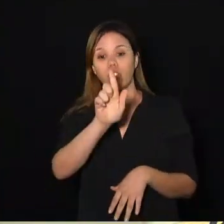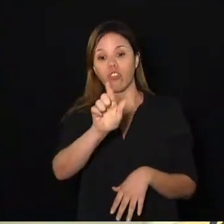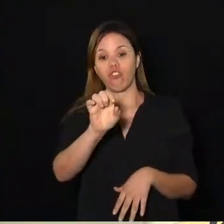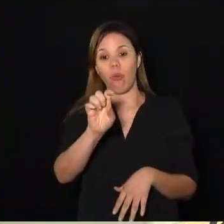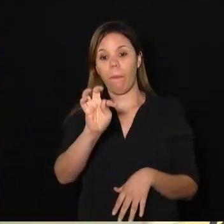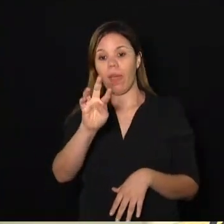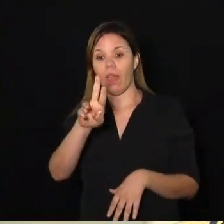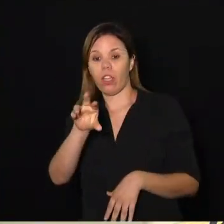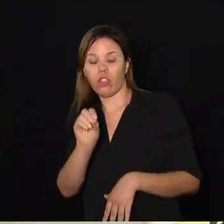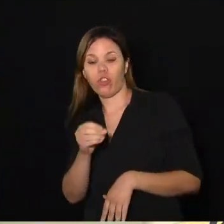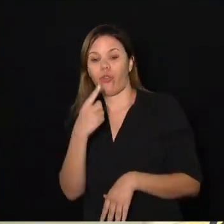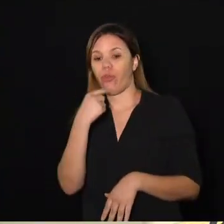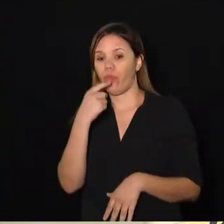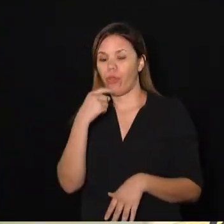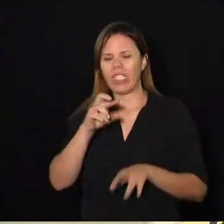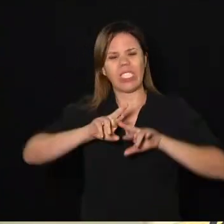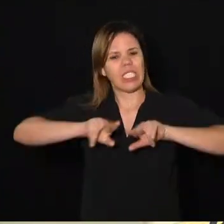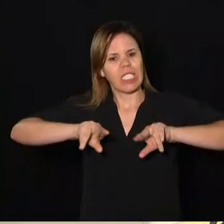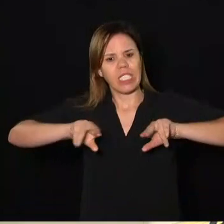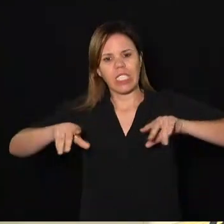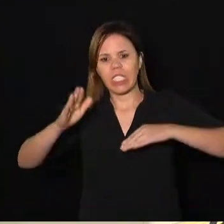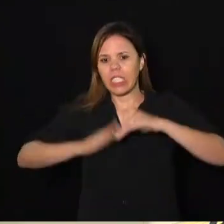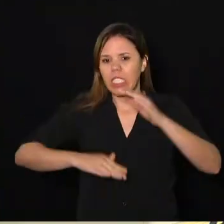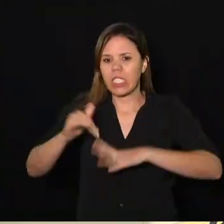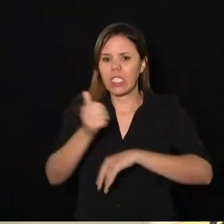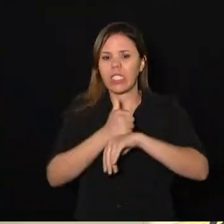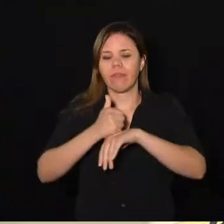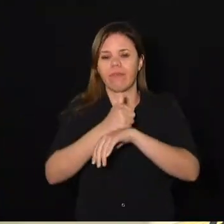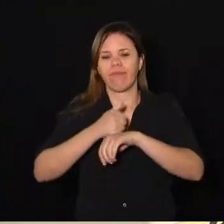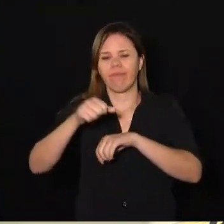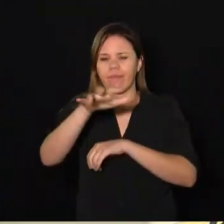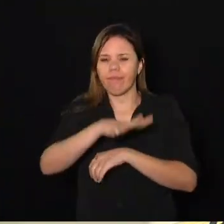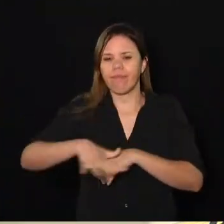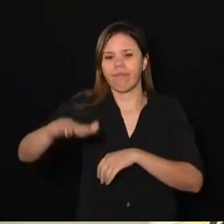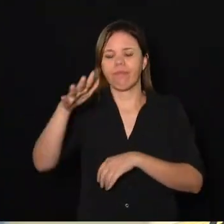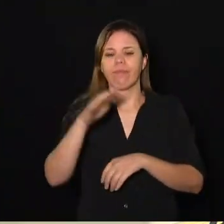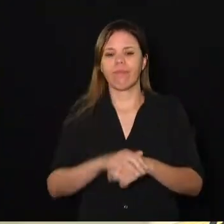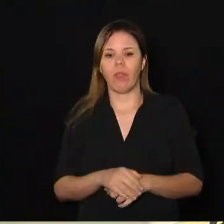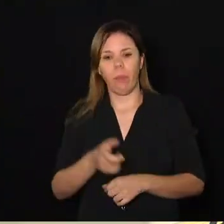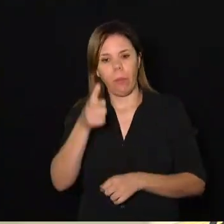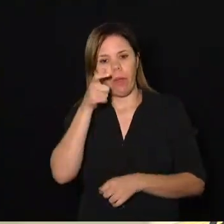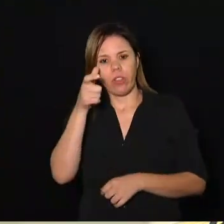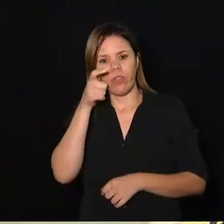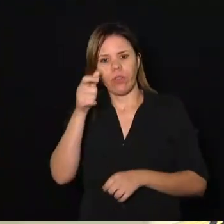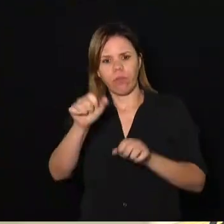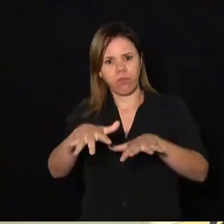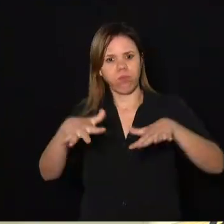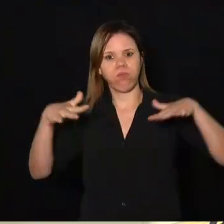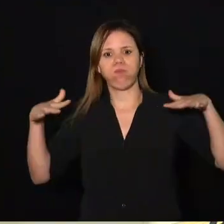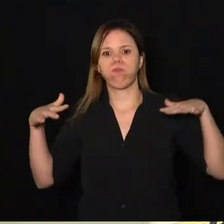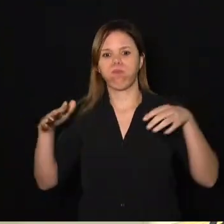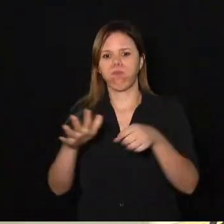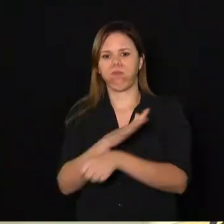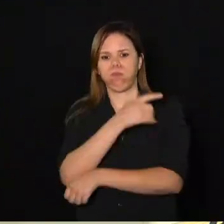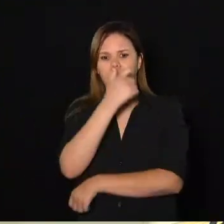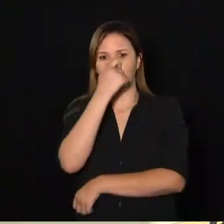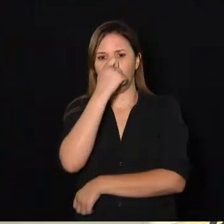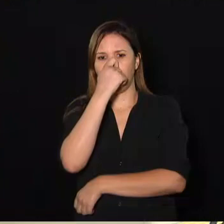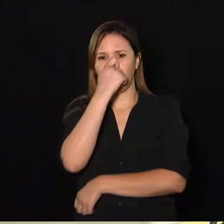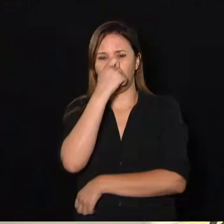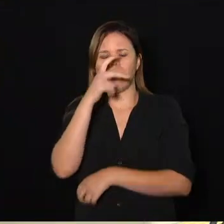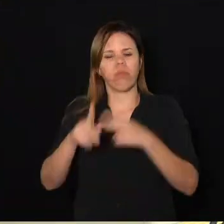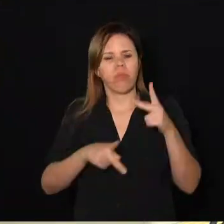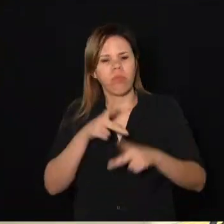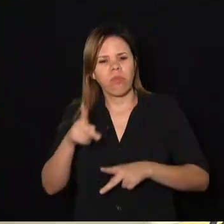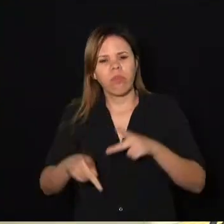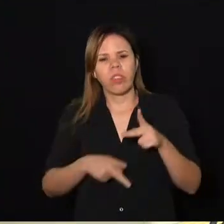participar também diversos especialistas da área e como você de casa já pode ver, o plenário aqui da Câmara está lotado tem muita gente,